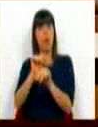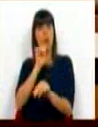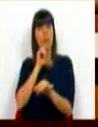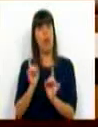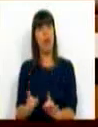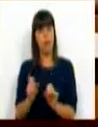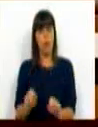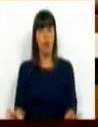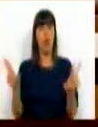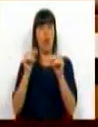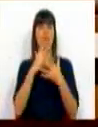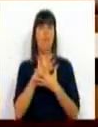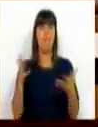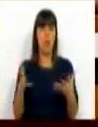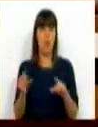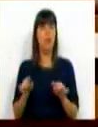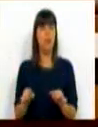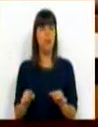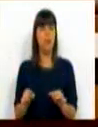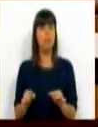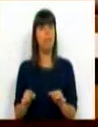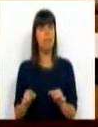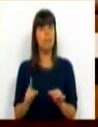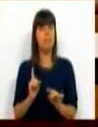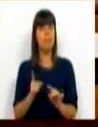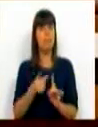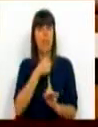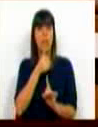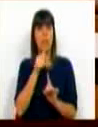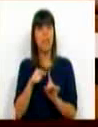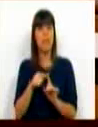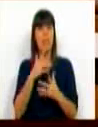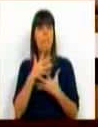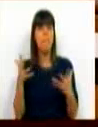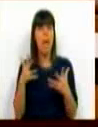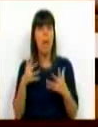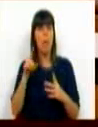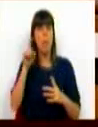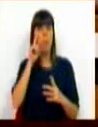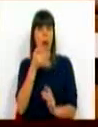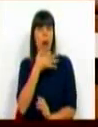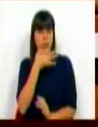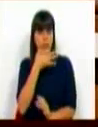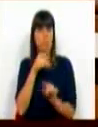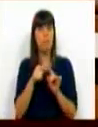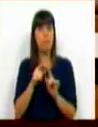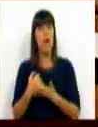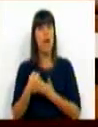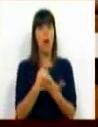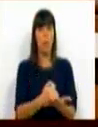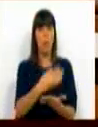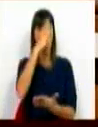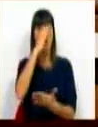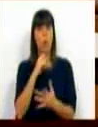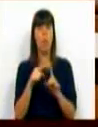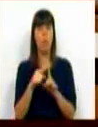possibilidades e novas maiorias, sendo decisivo haver uma maioria estável em apoio ao